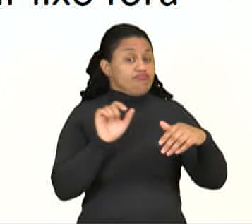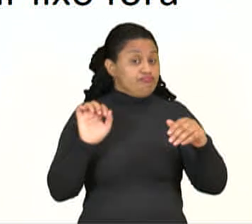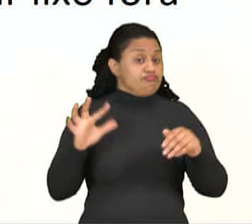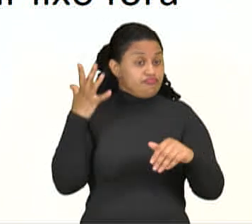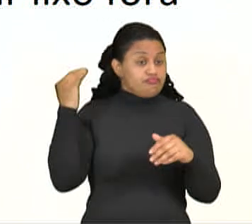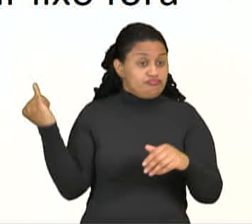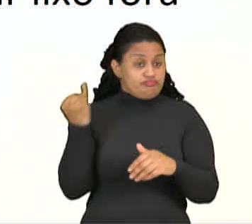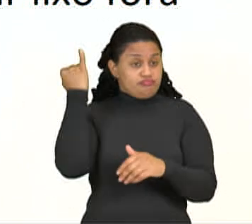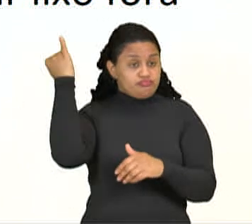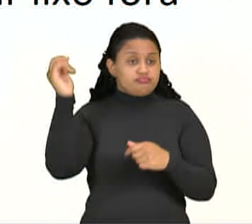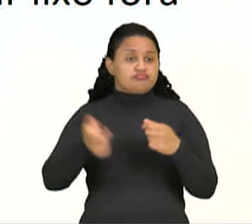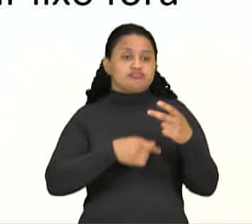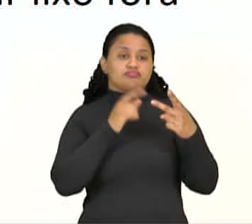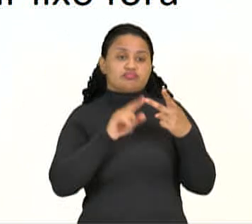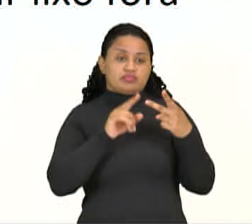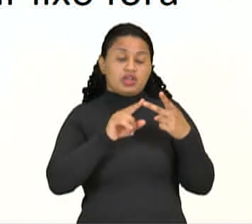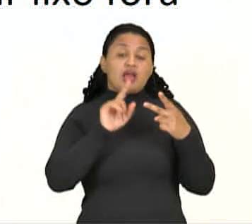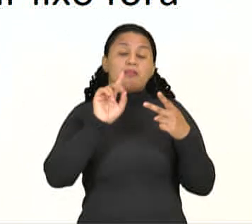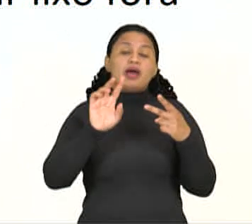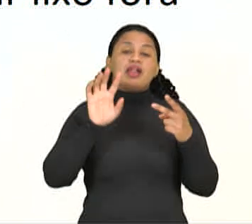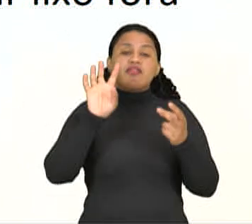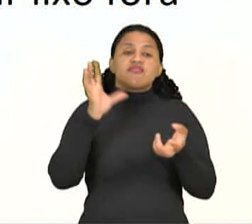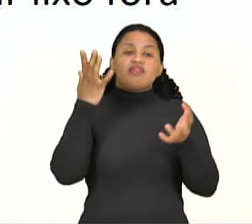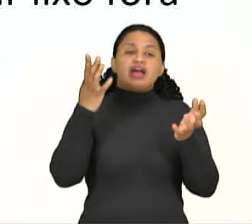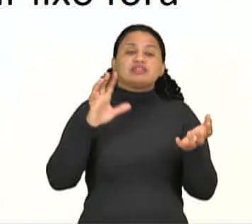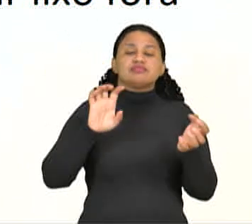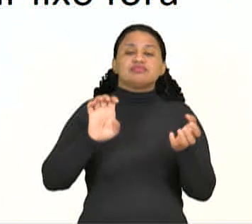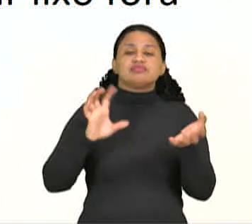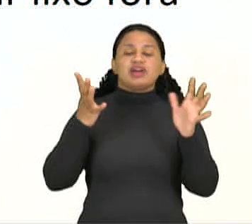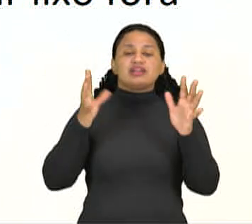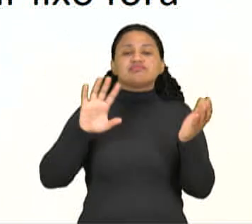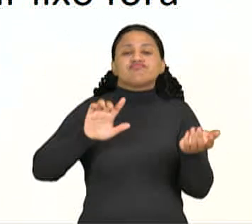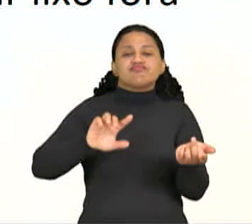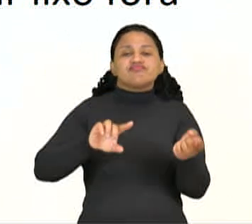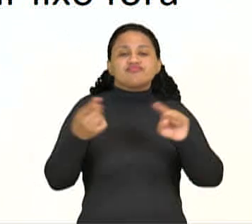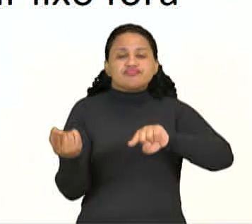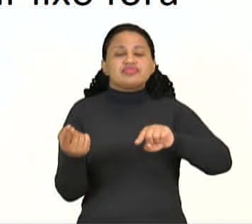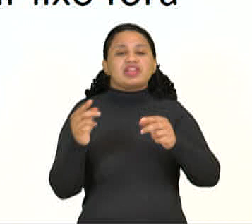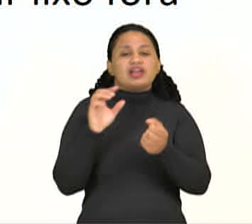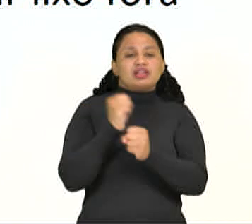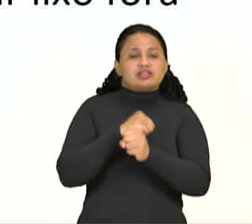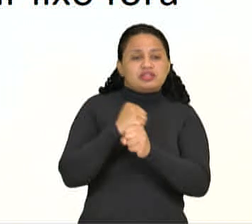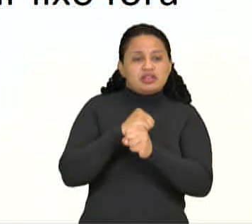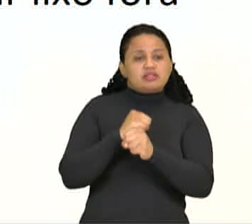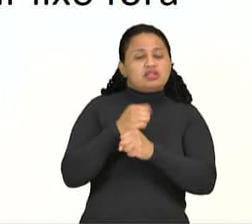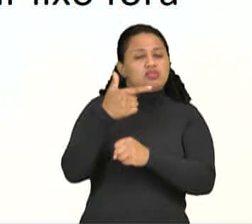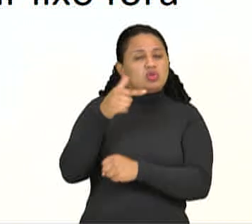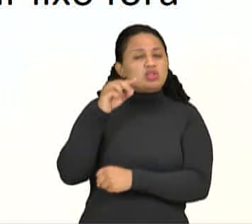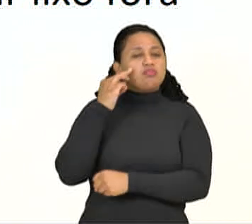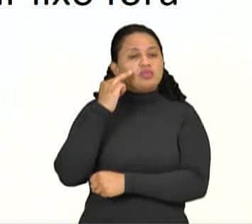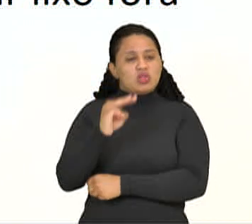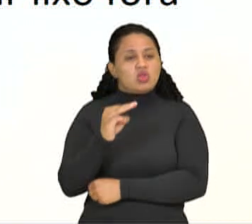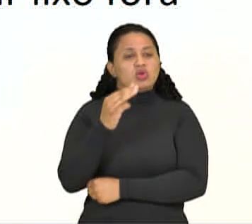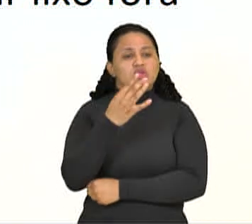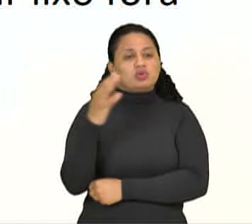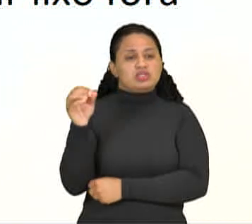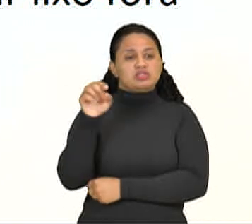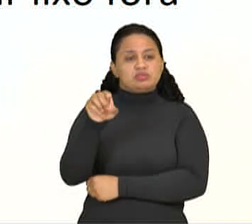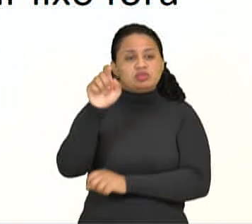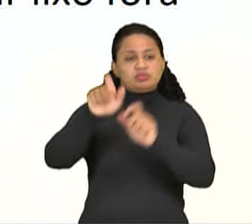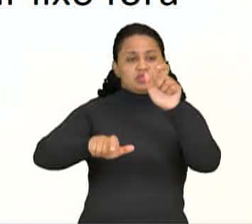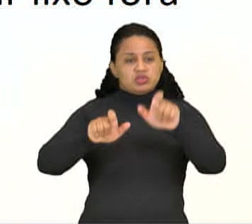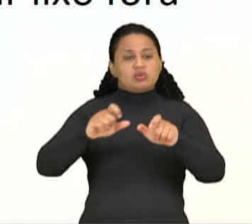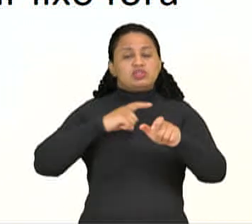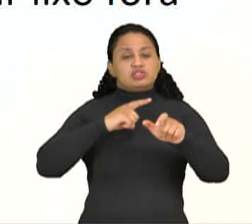2. Para a festa da virada, que reuniu 2 milhões e 400 mil pessoas, foram colocados cerca de